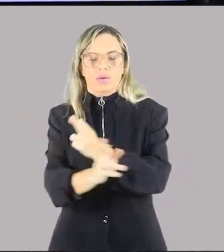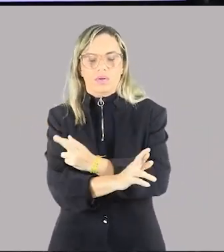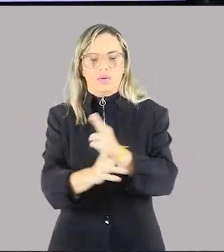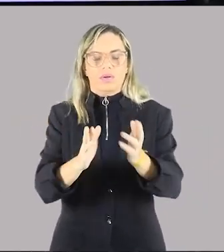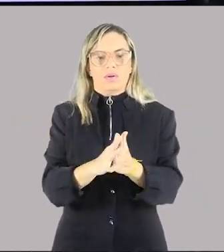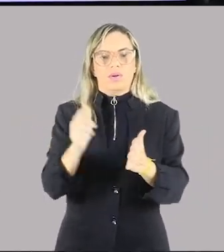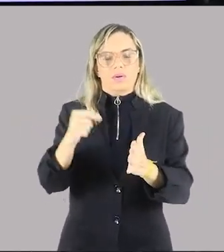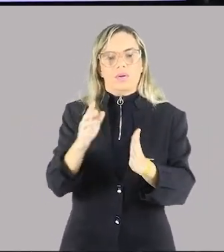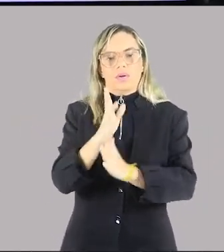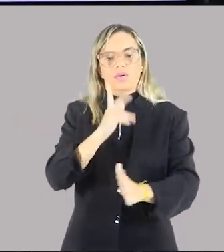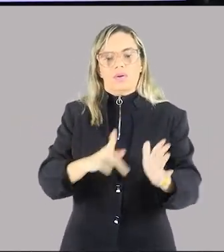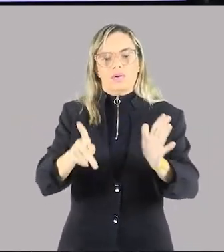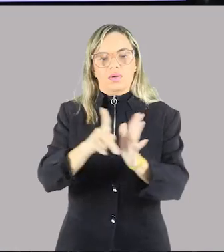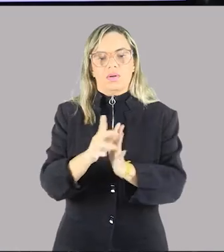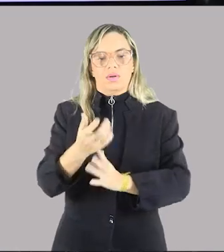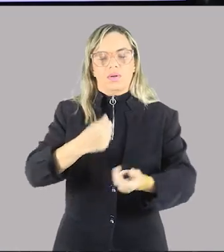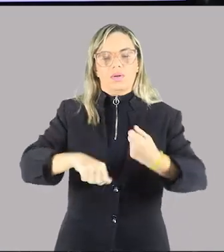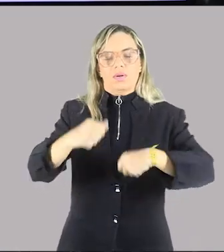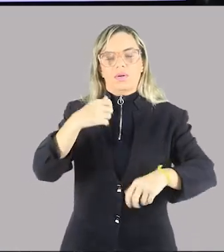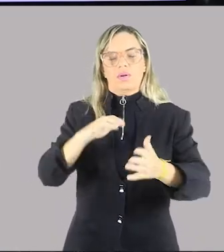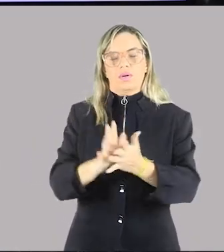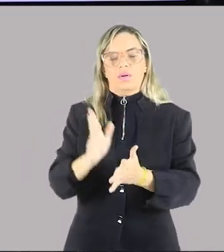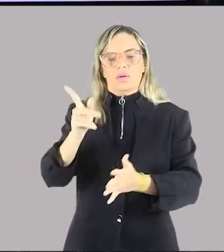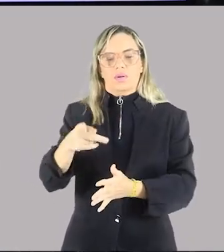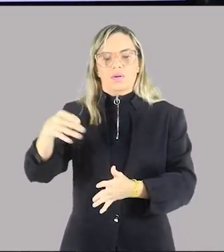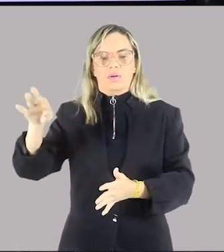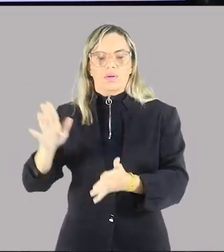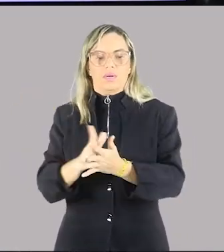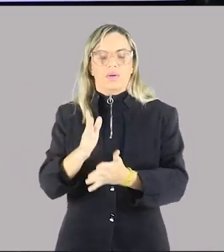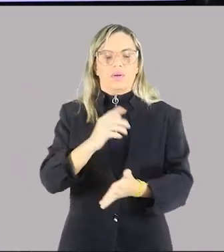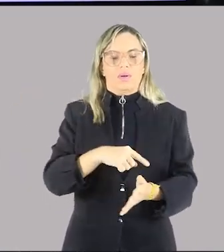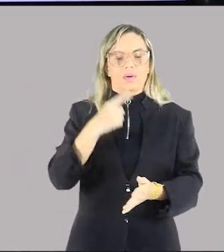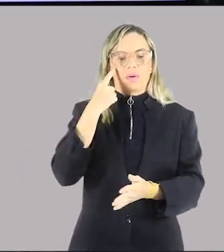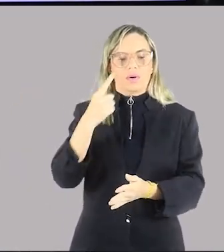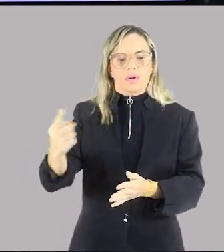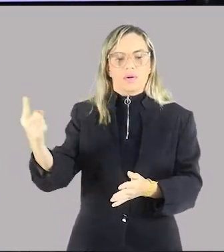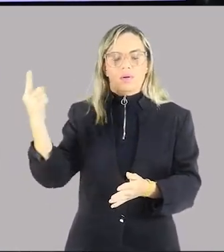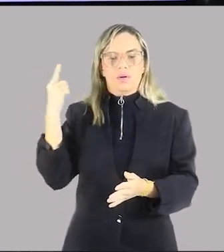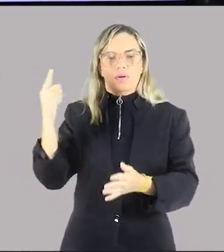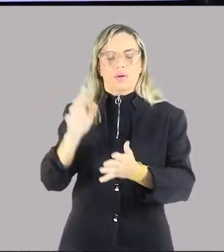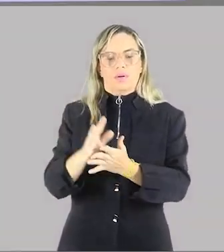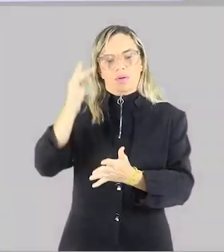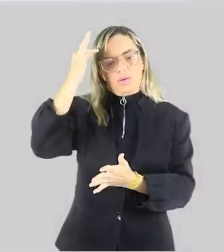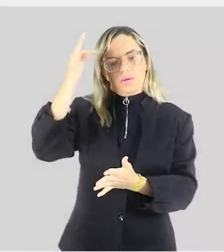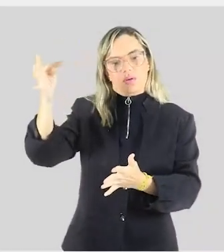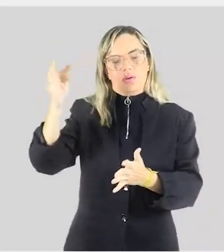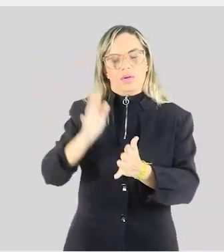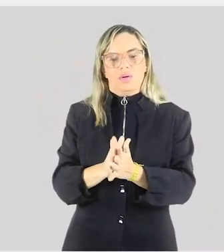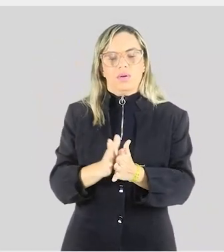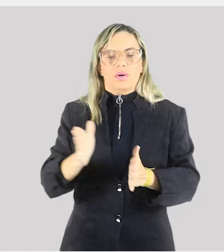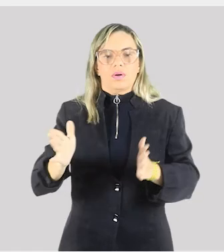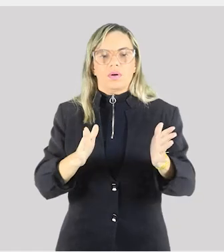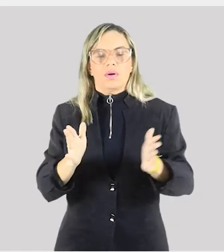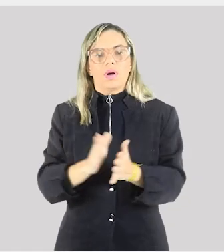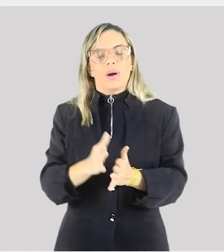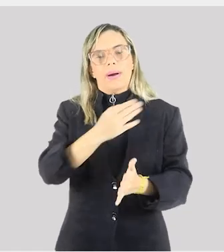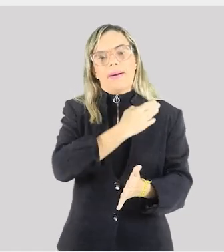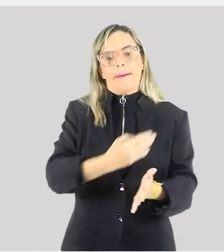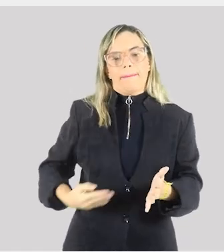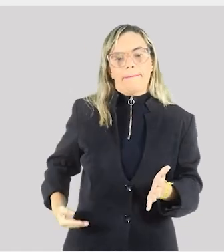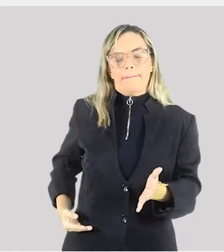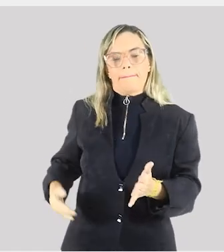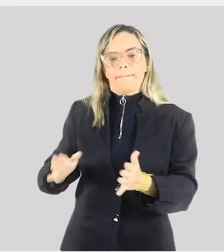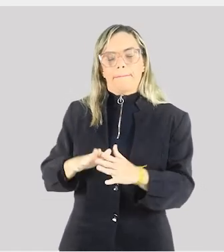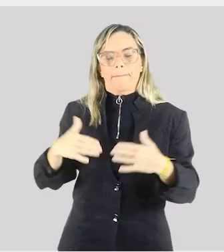a administração pública. A primeira das teorias é a teoria do mandato. A teoria do mandato, ela ali